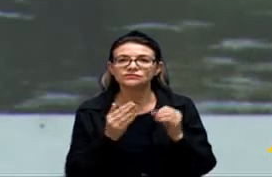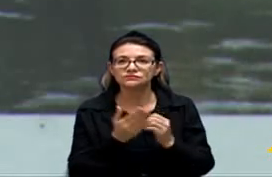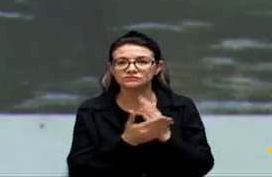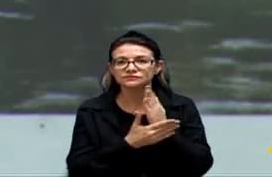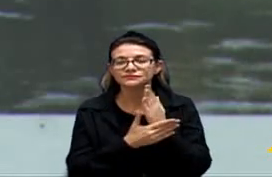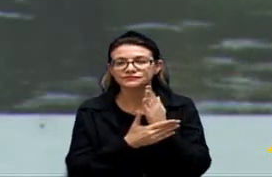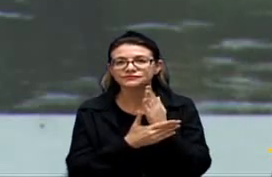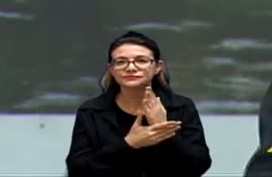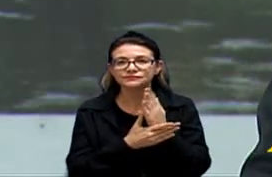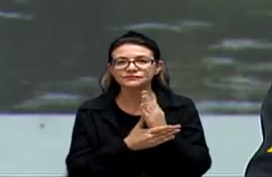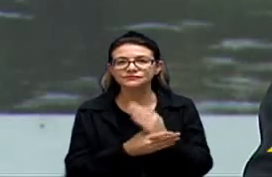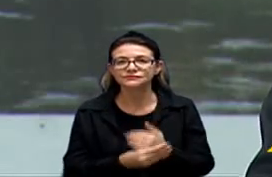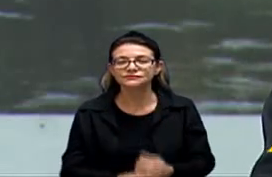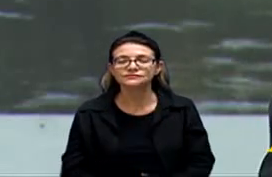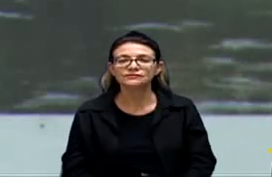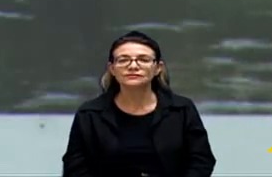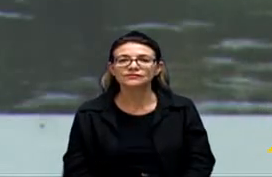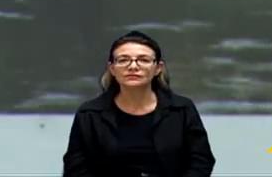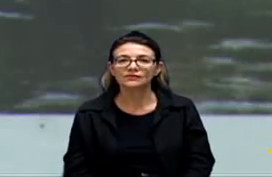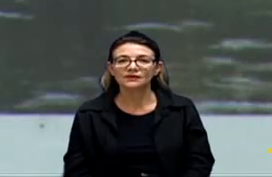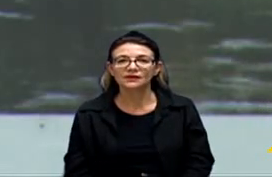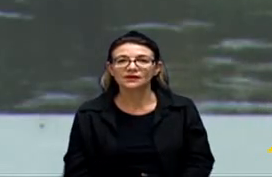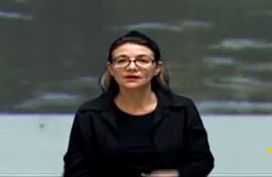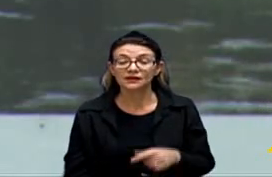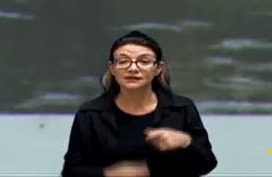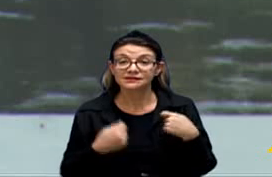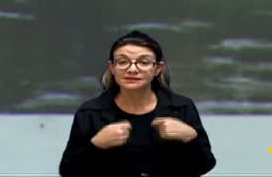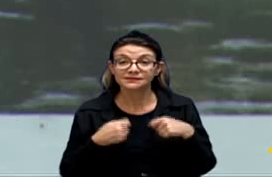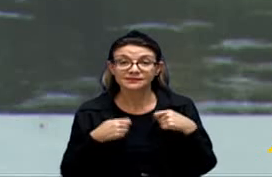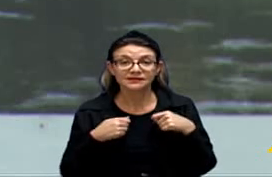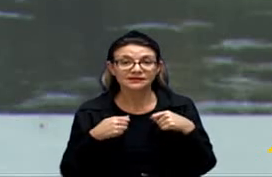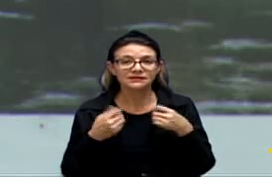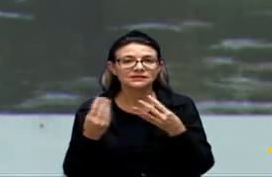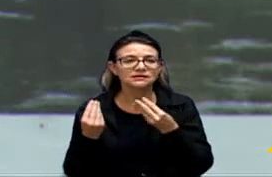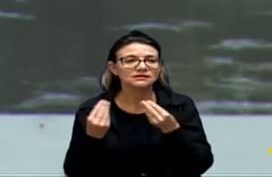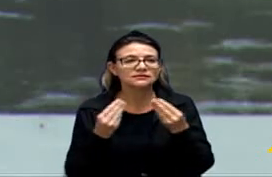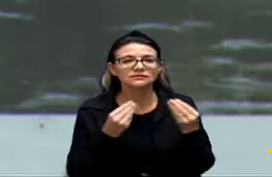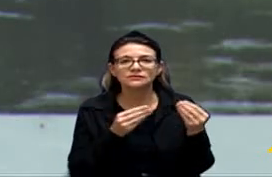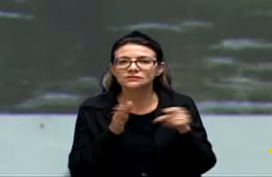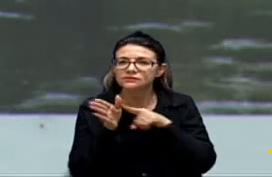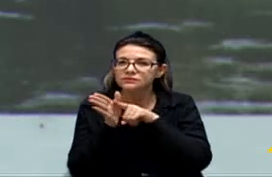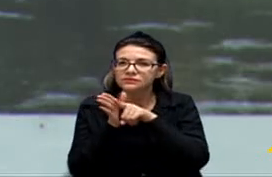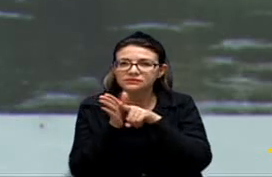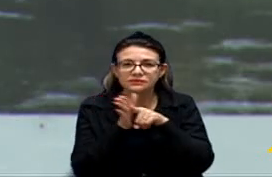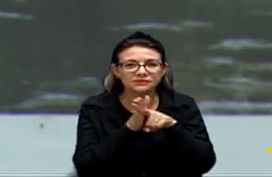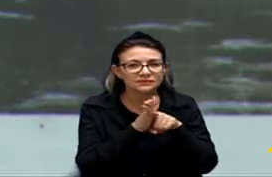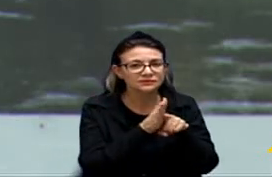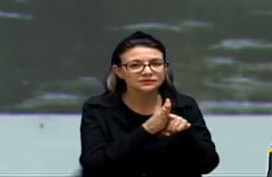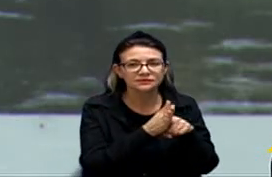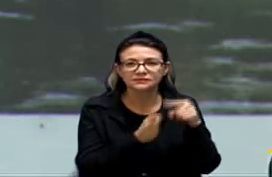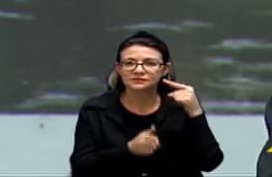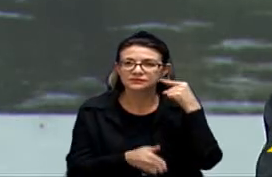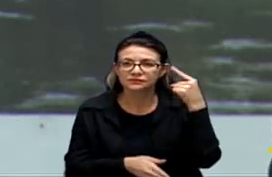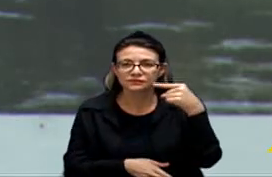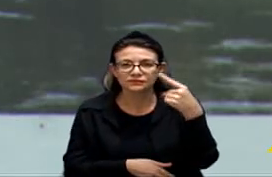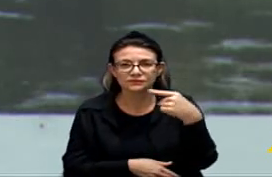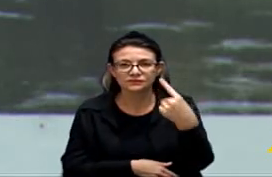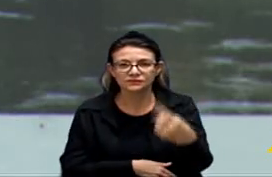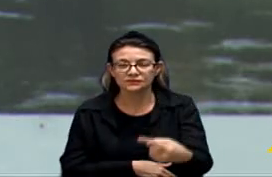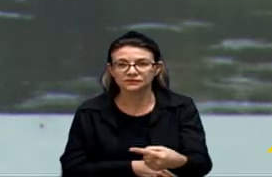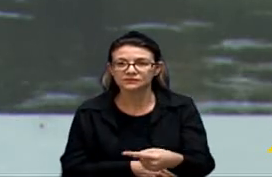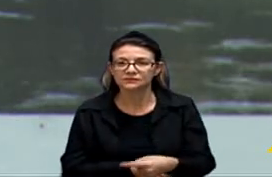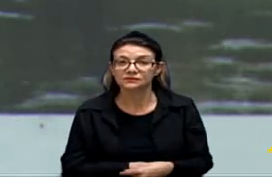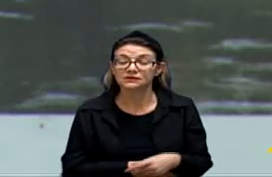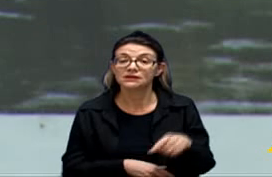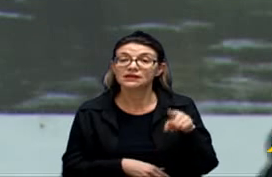nós precisamos na prática na realidade são de mutirões de fiscalizações diárias fiscalizações diárias com apreensão